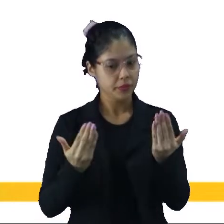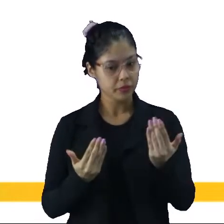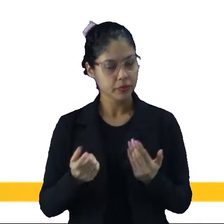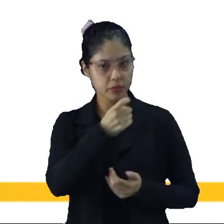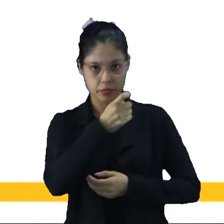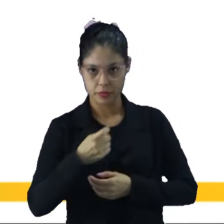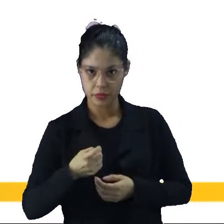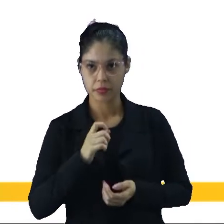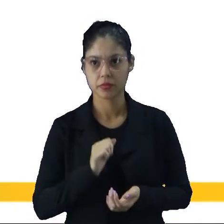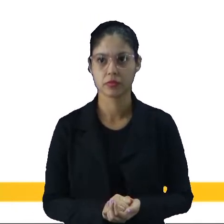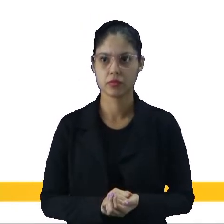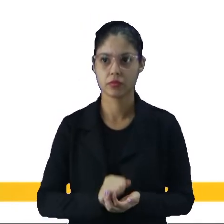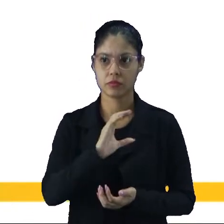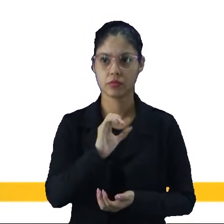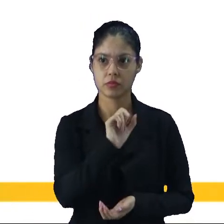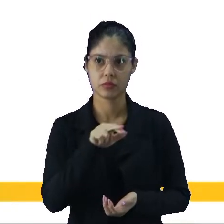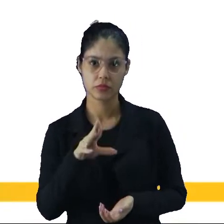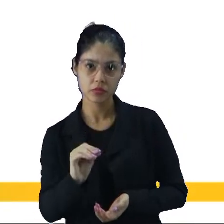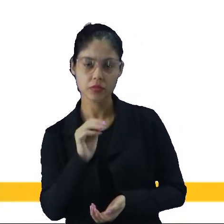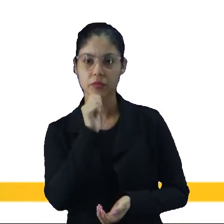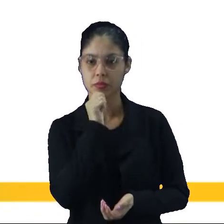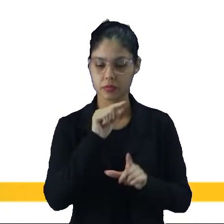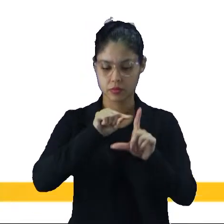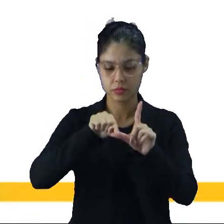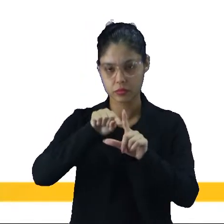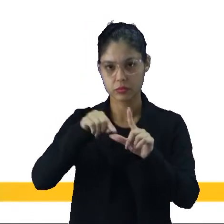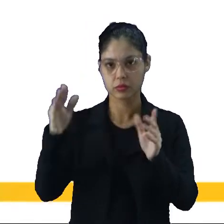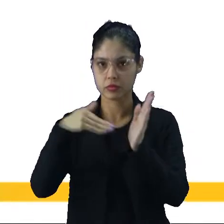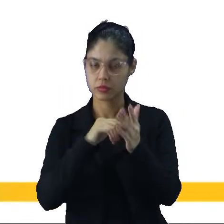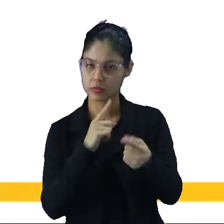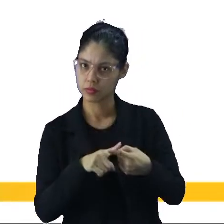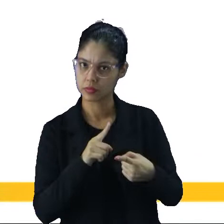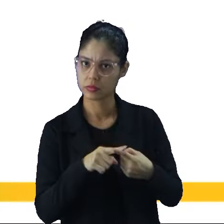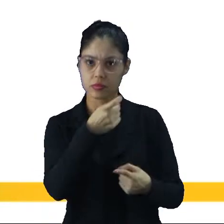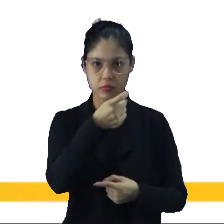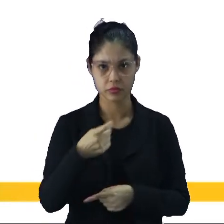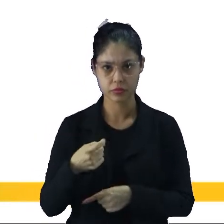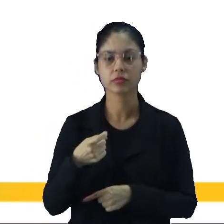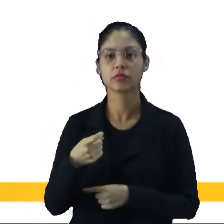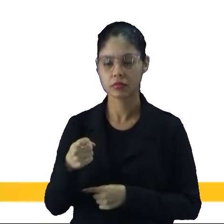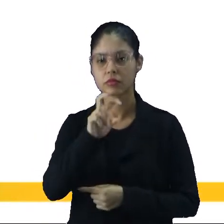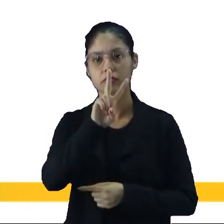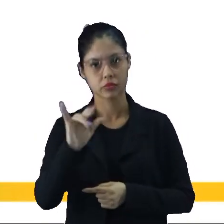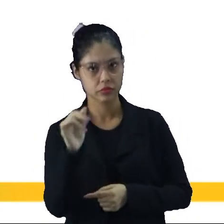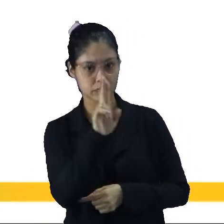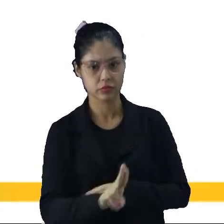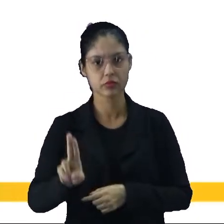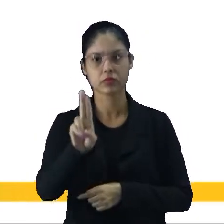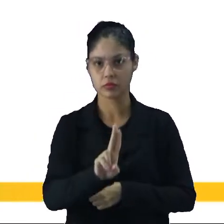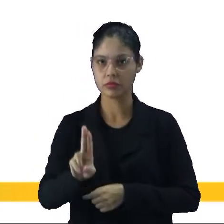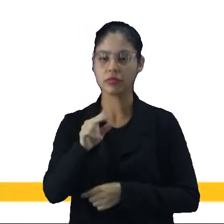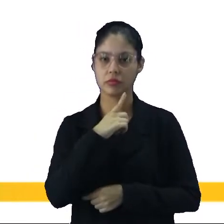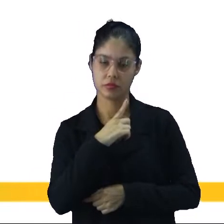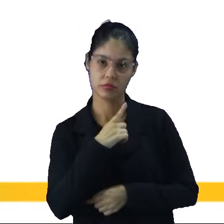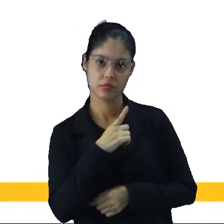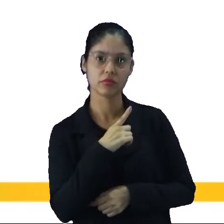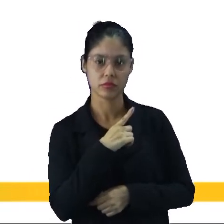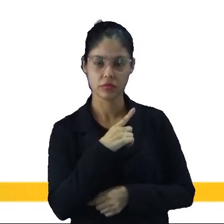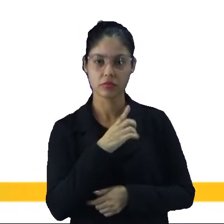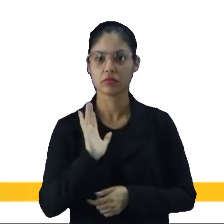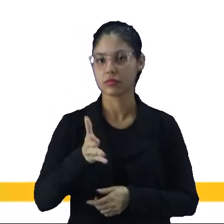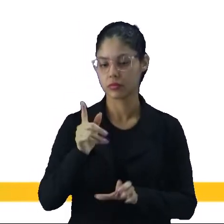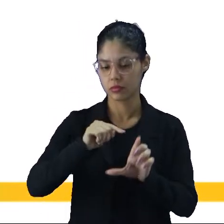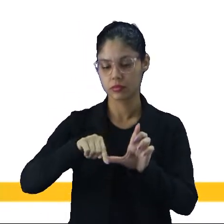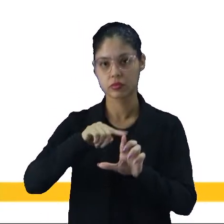valor de x e o cosseno desse ângulo, até porque esse x aqui vão ser os valores representados dos ângulos que a